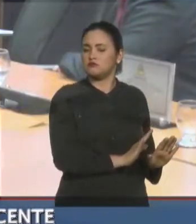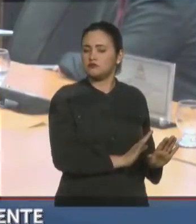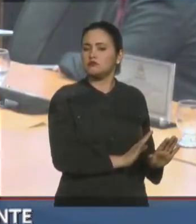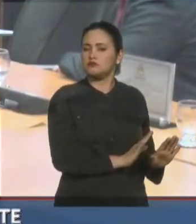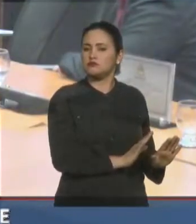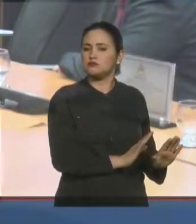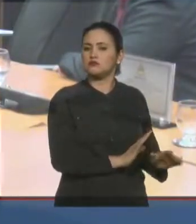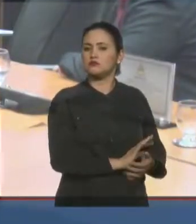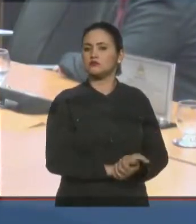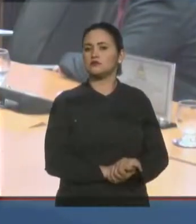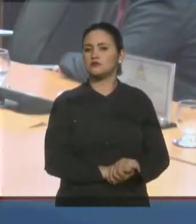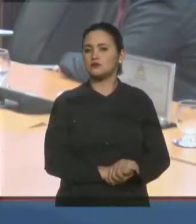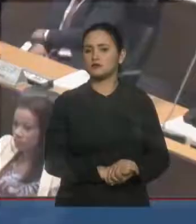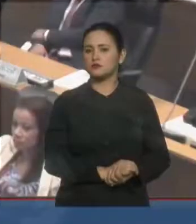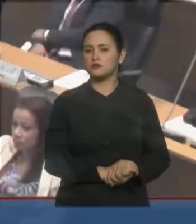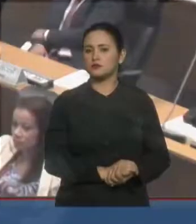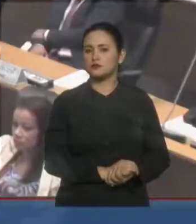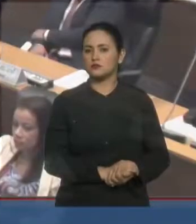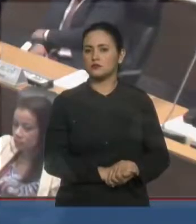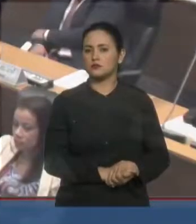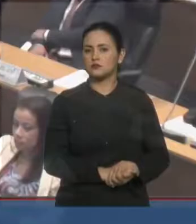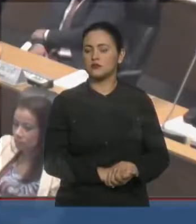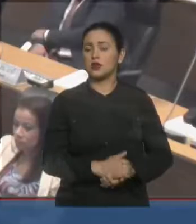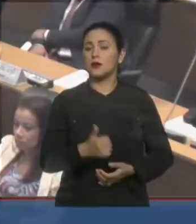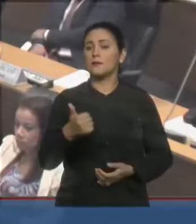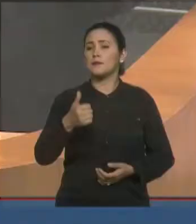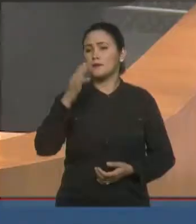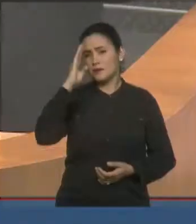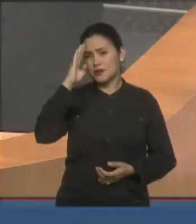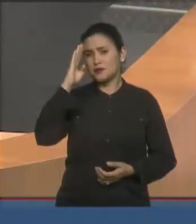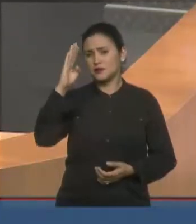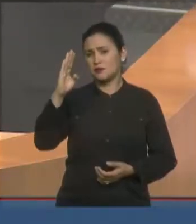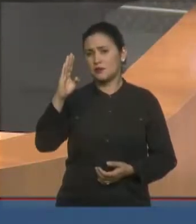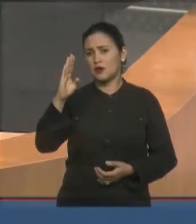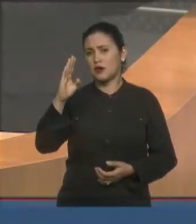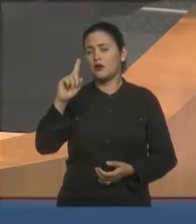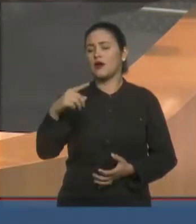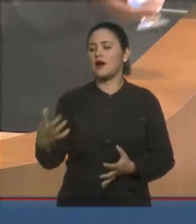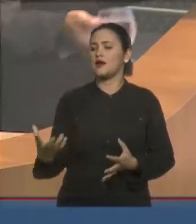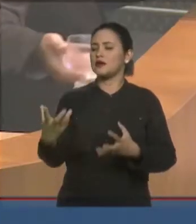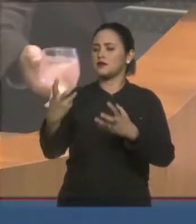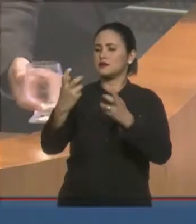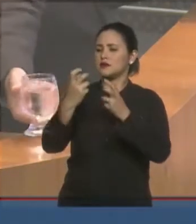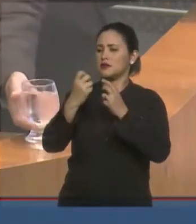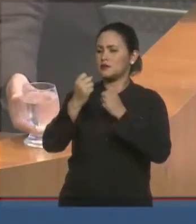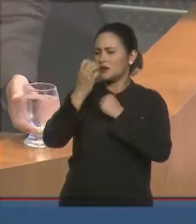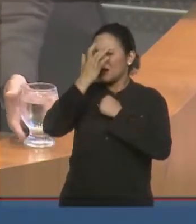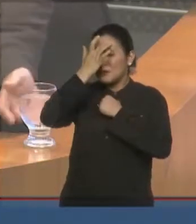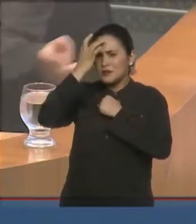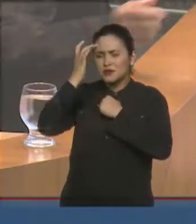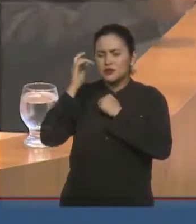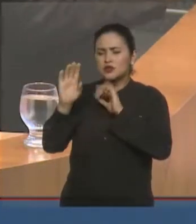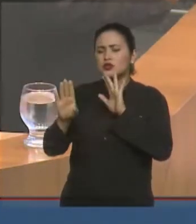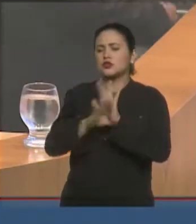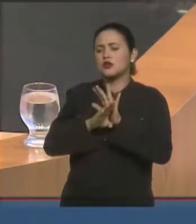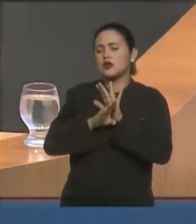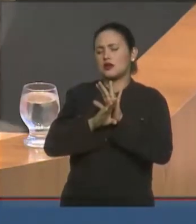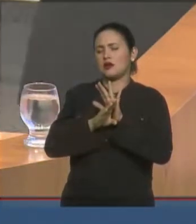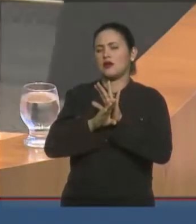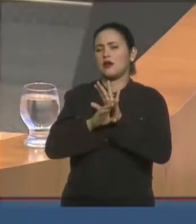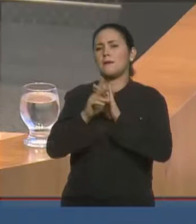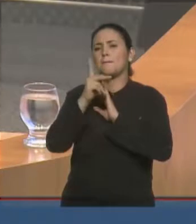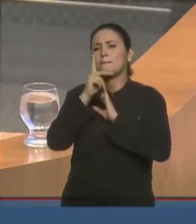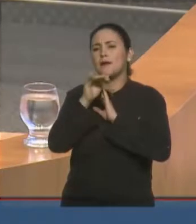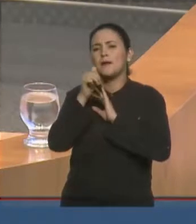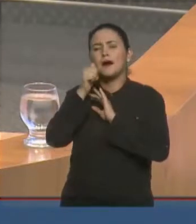porte. Tudo fica para depois, e primeiro vai ficar aquele que chega ali como pai, como mãe, e a pequena vítima que nos procura. Nós